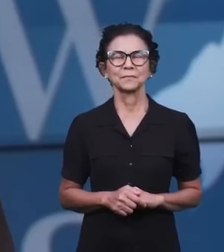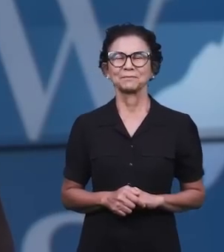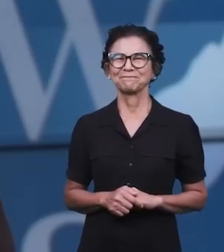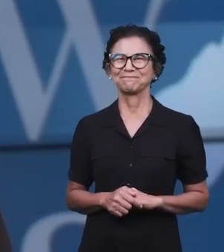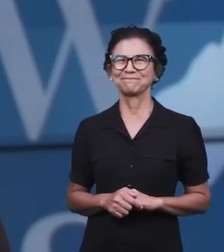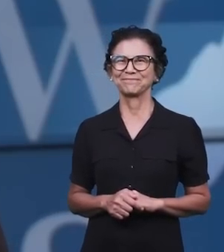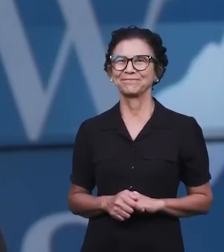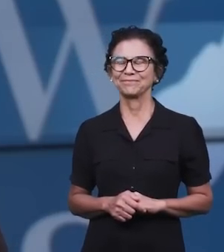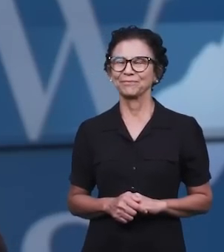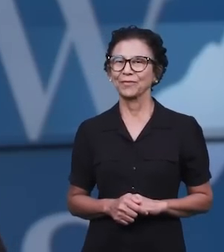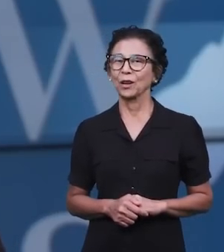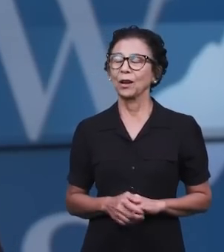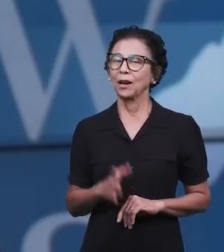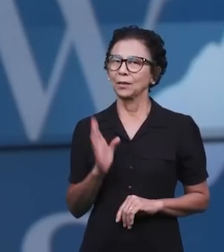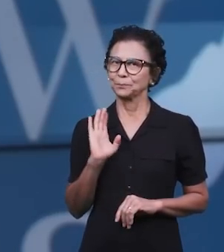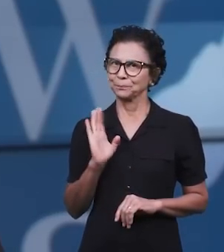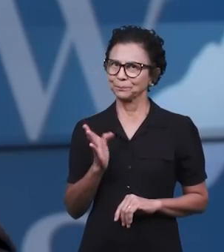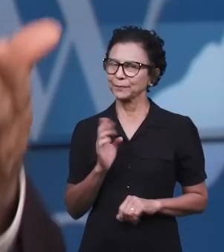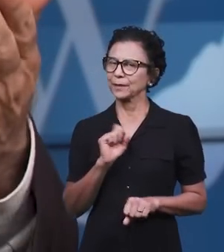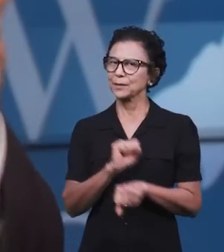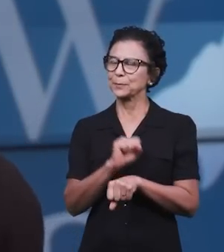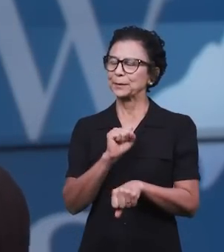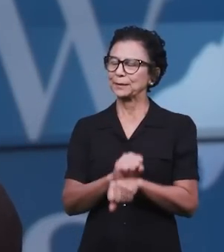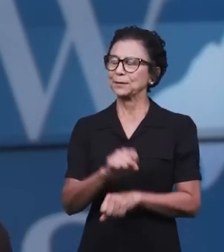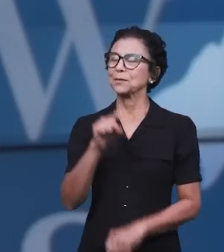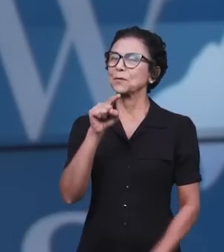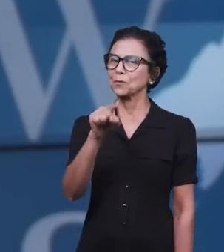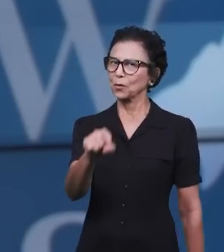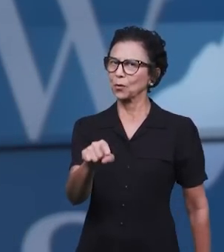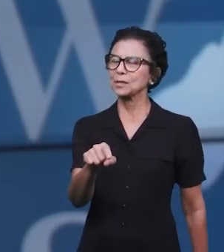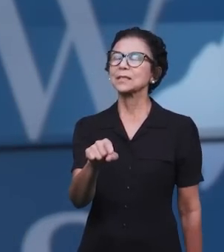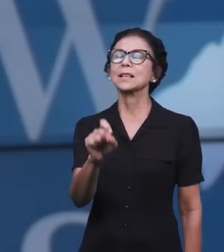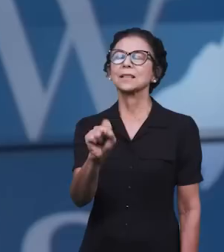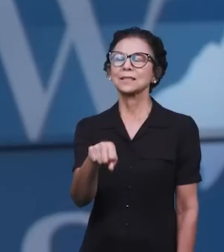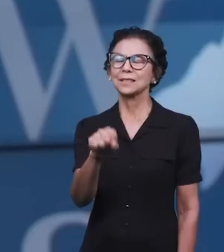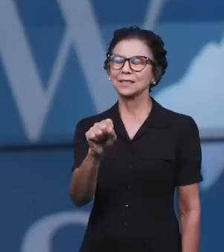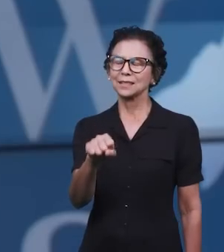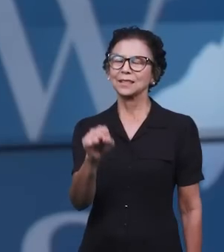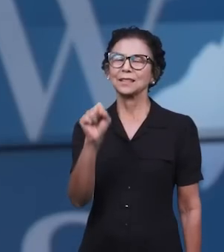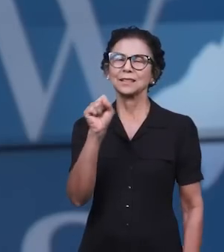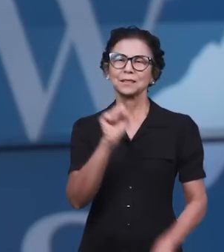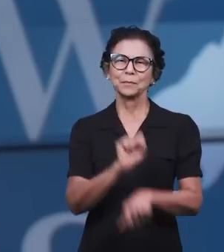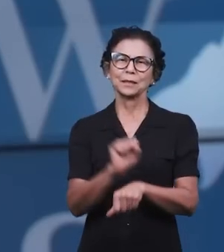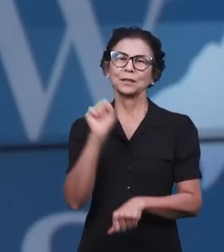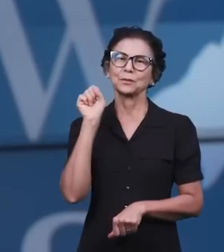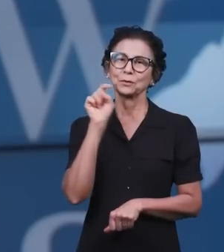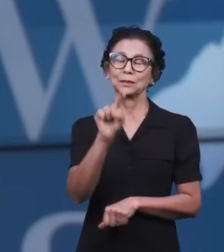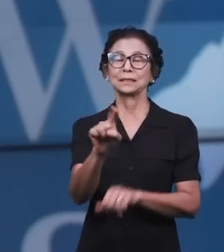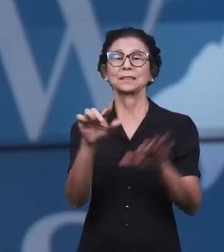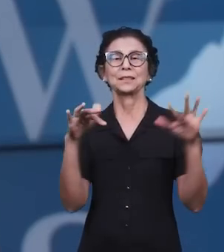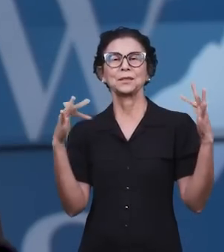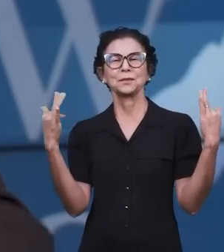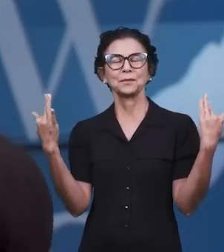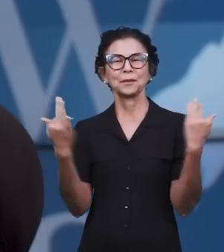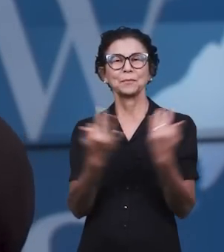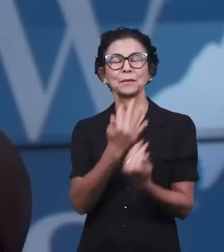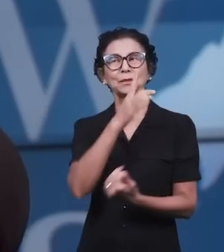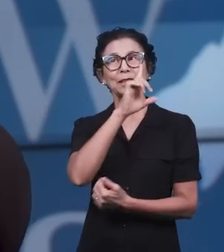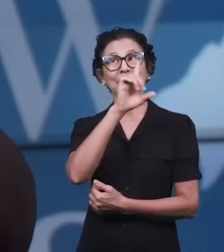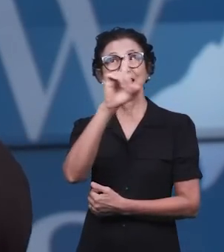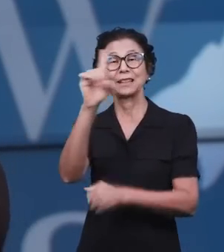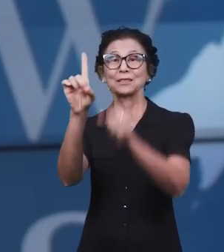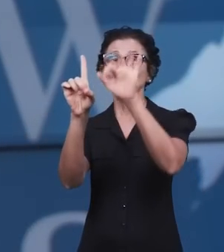Olha, eu já estava aqui aguardando você, sim, aguardando sempre você, a sua família. Deus te abençoe, ó,